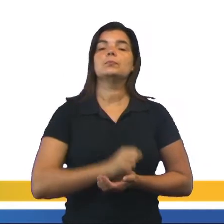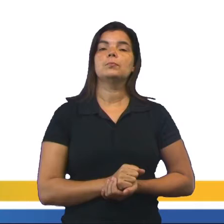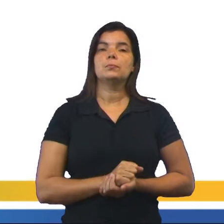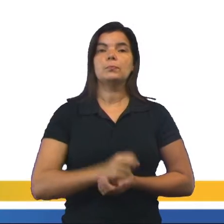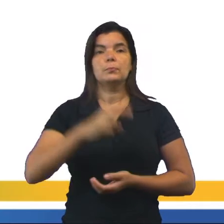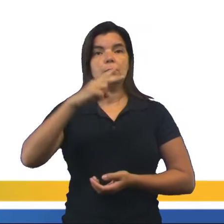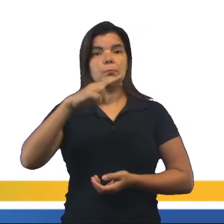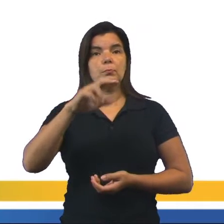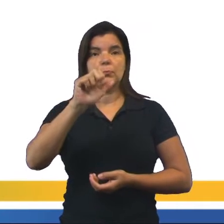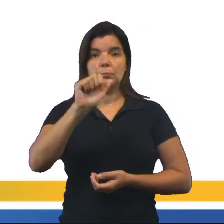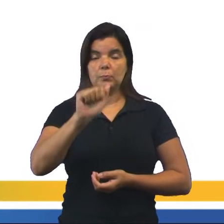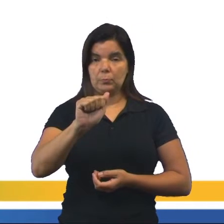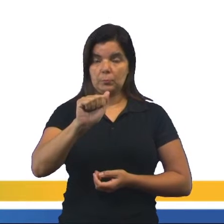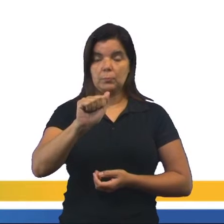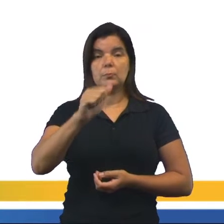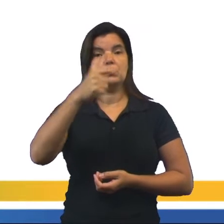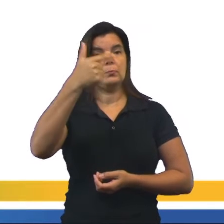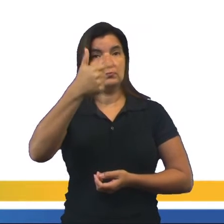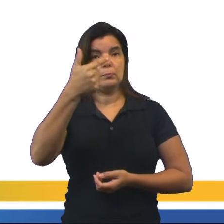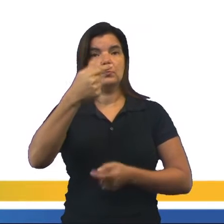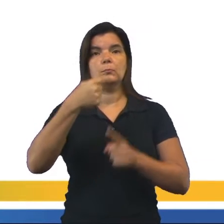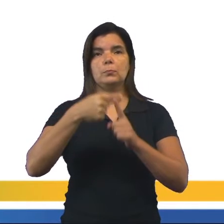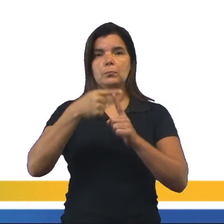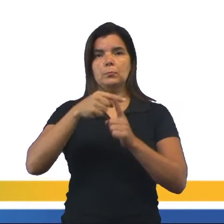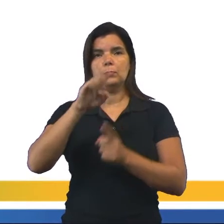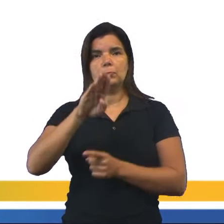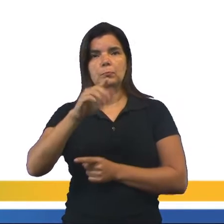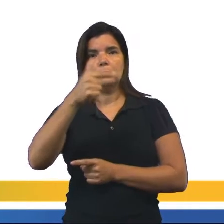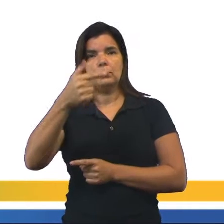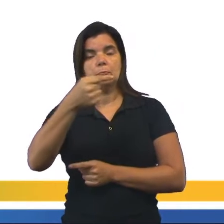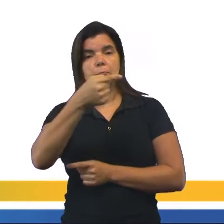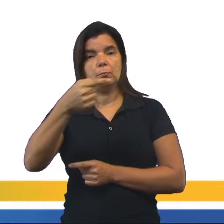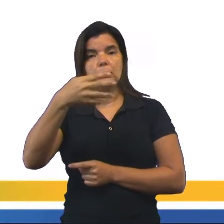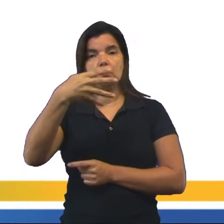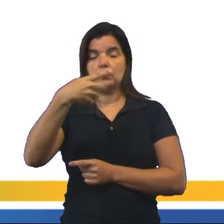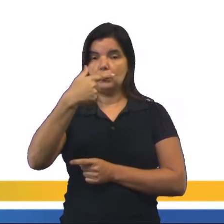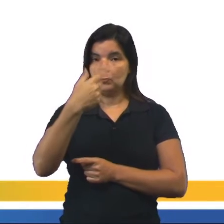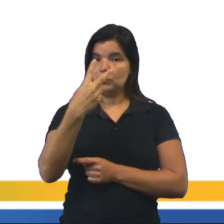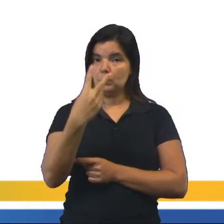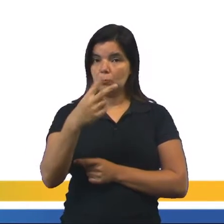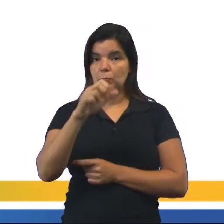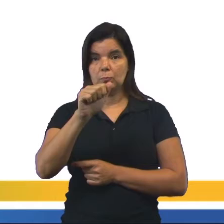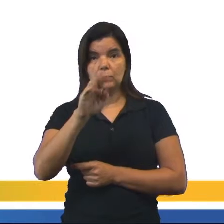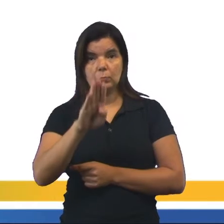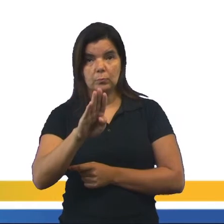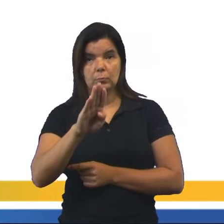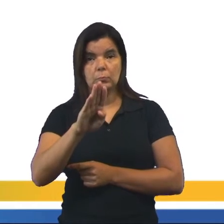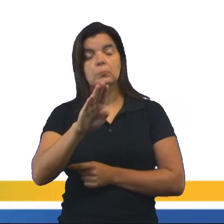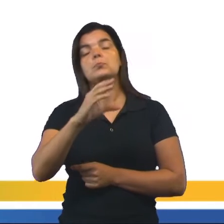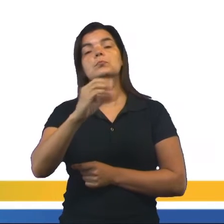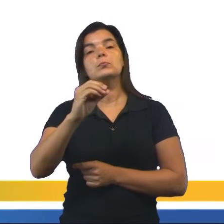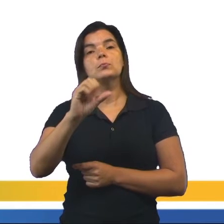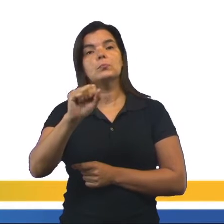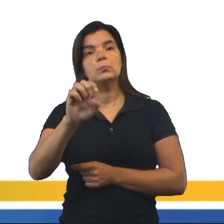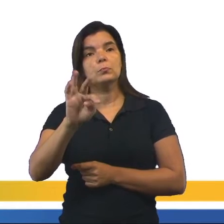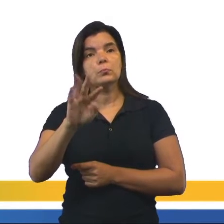igual a ao quadrado menos B ao quadrado menos 2AB vezes o cosseno de teta.